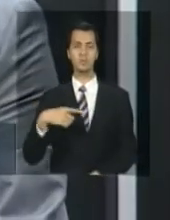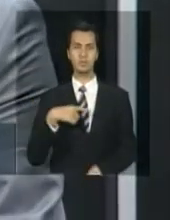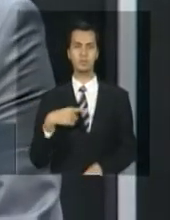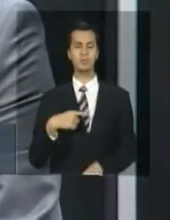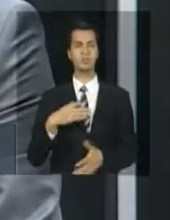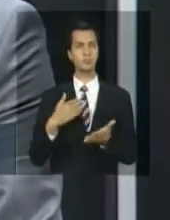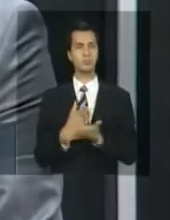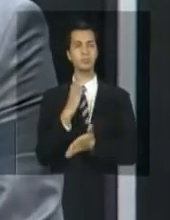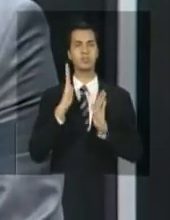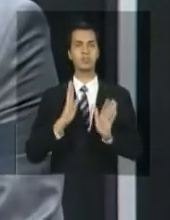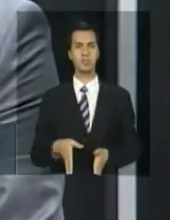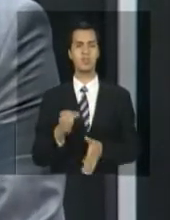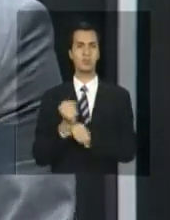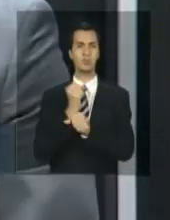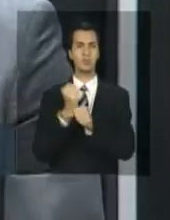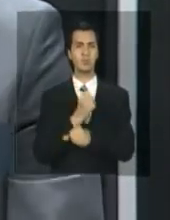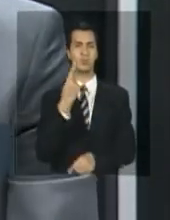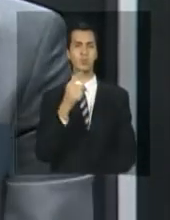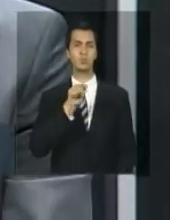construção de